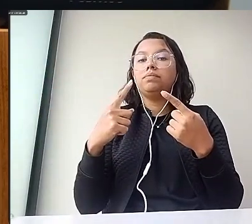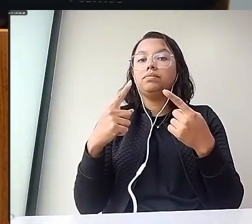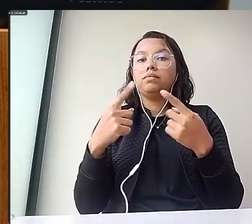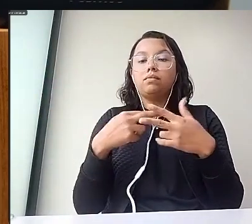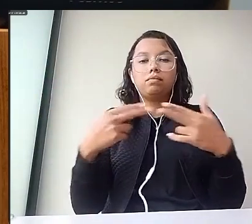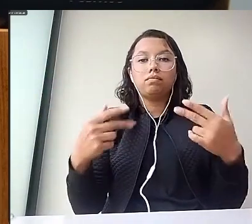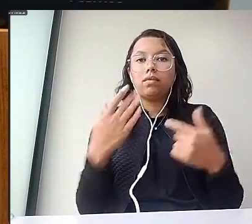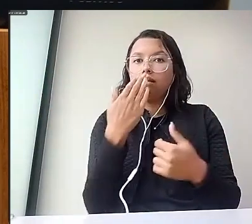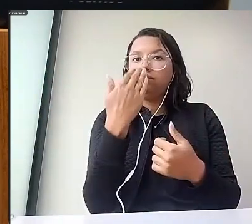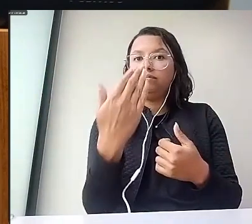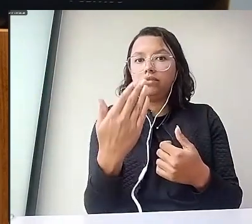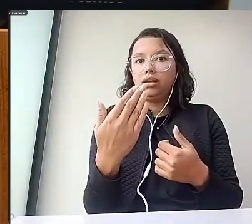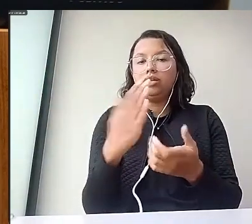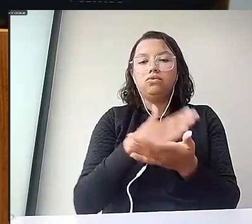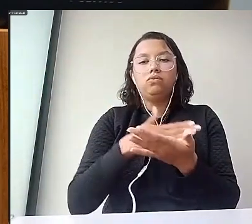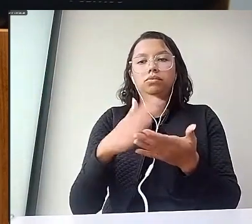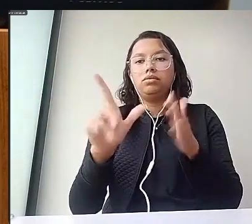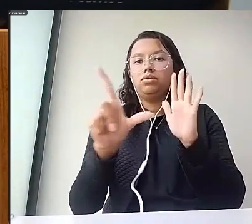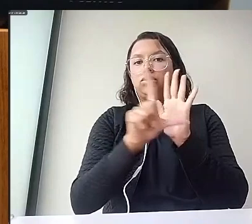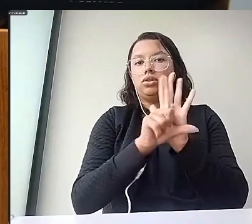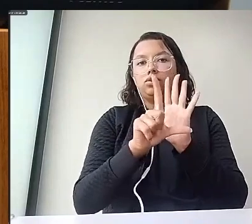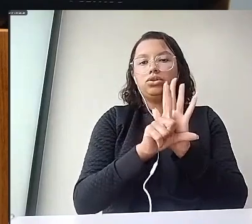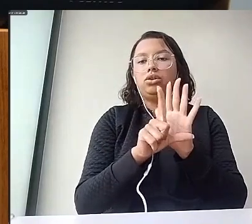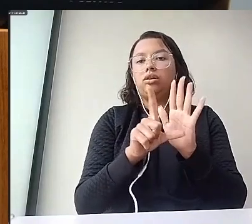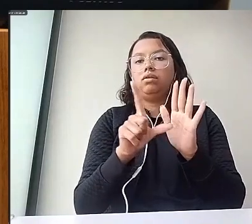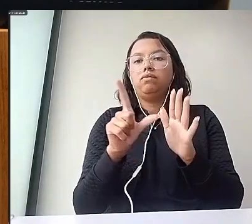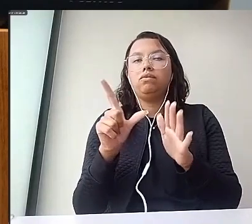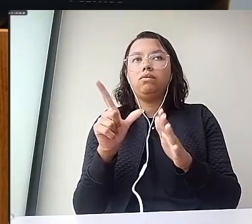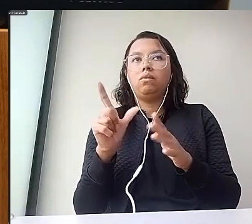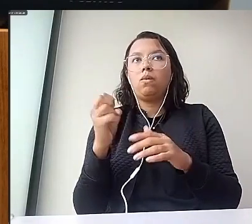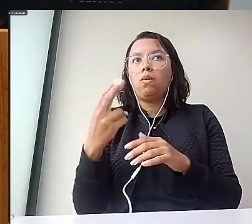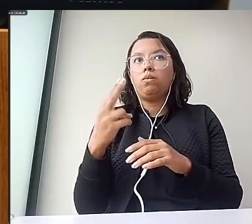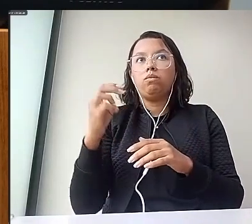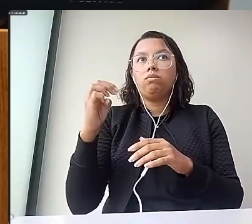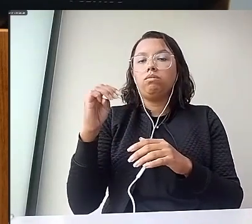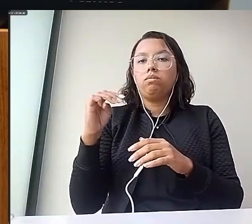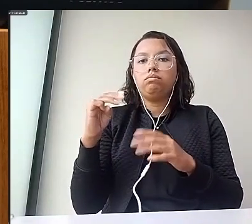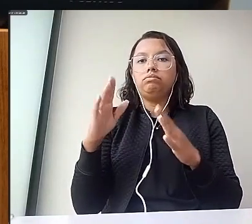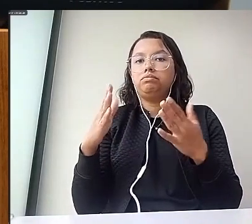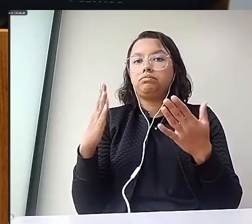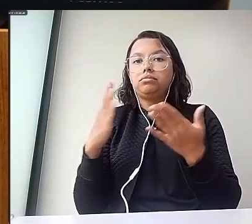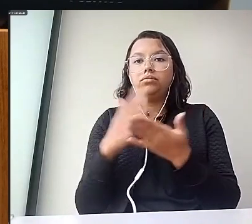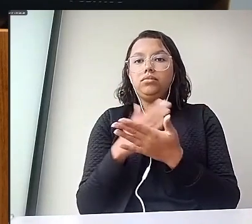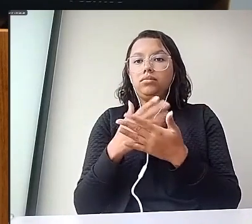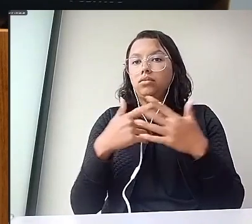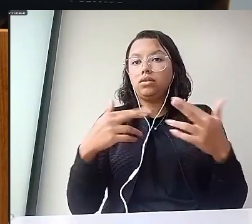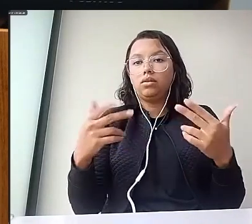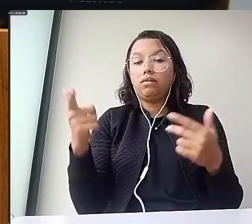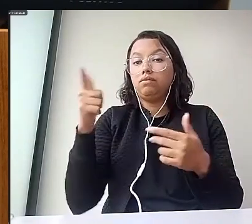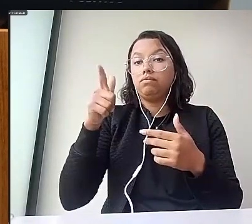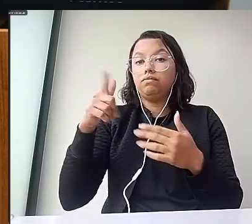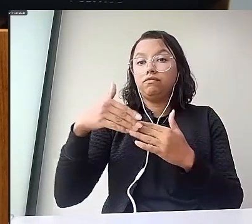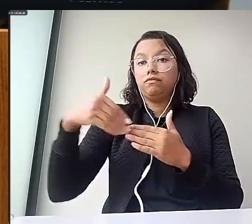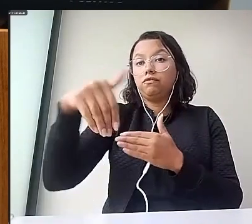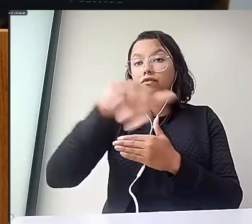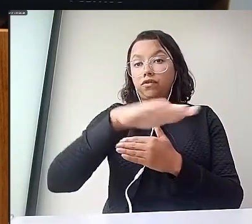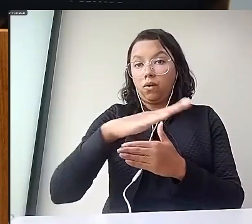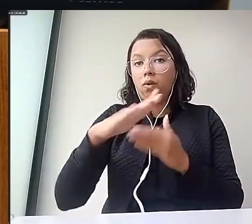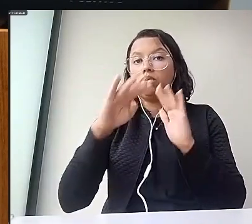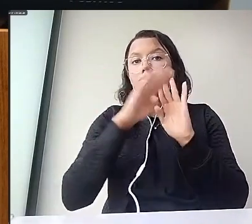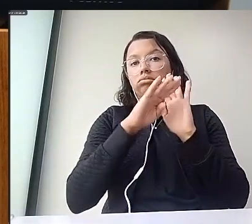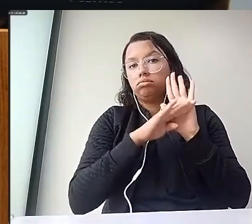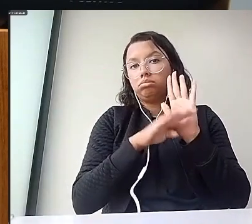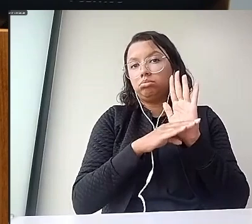como iniciativa legislativa, como uma medida extraordinária que nós temos, as medidas